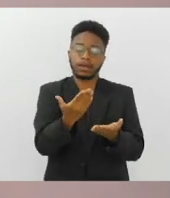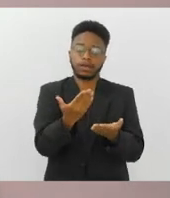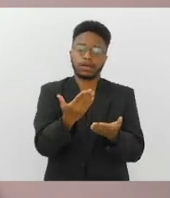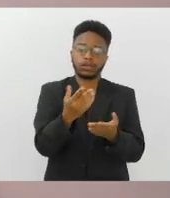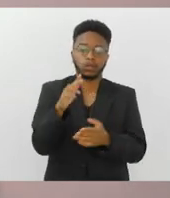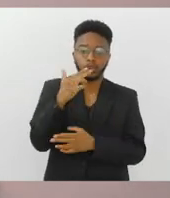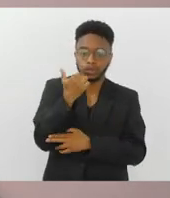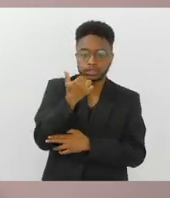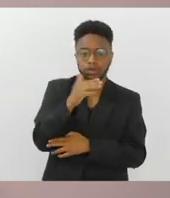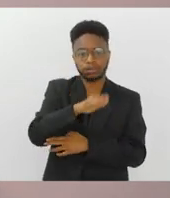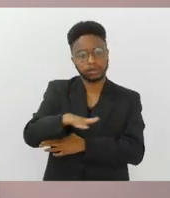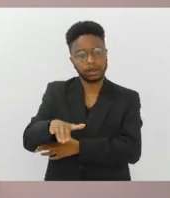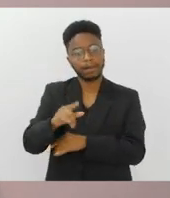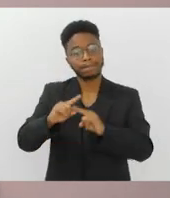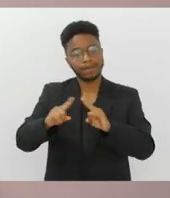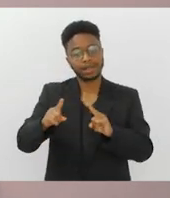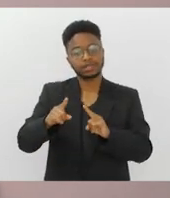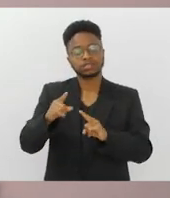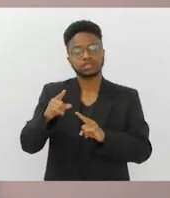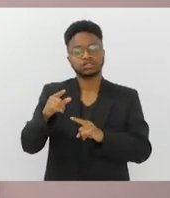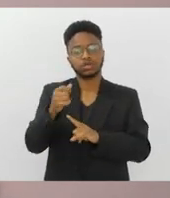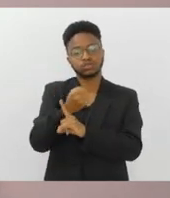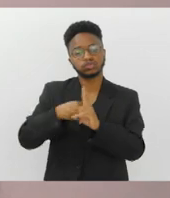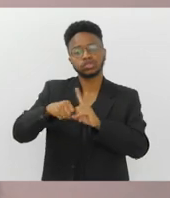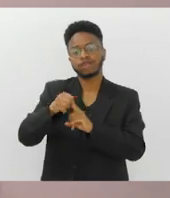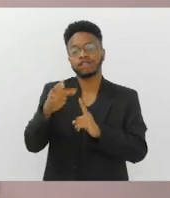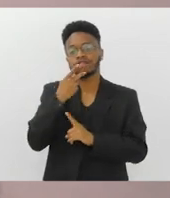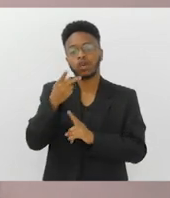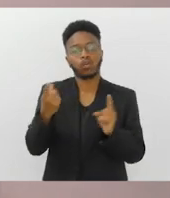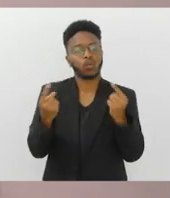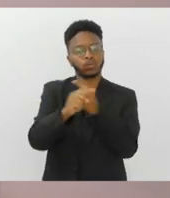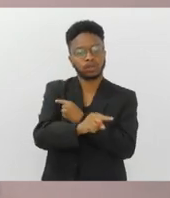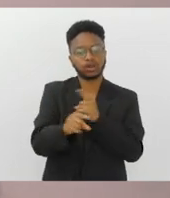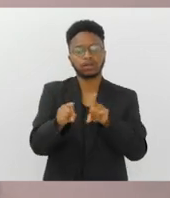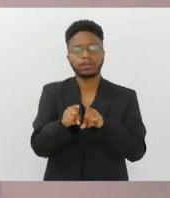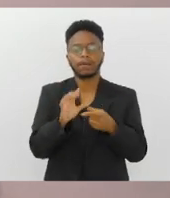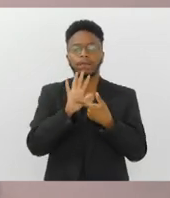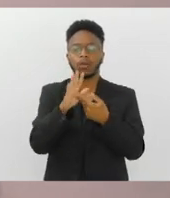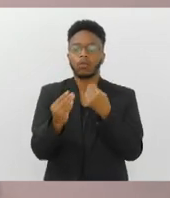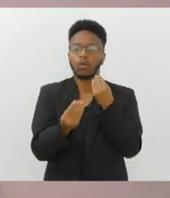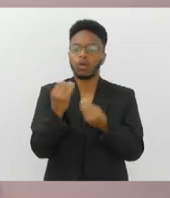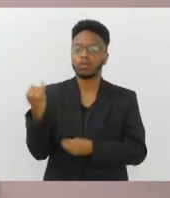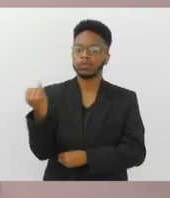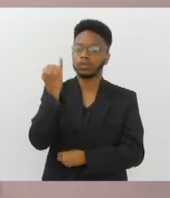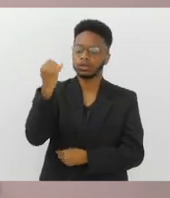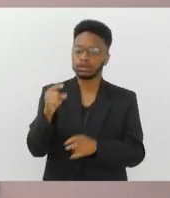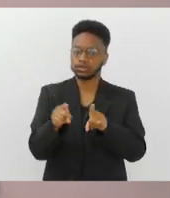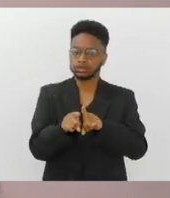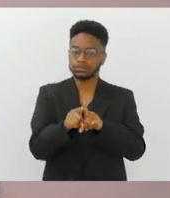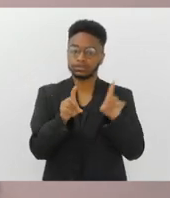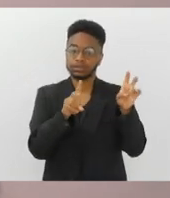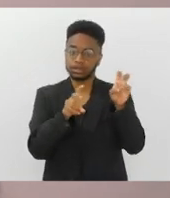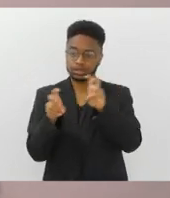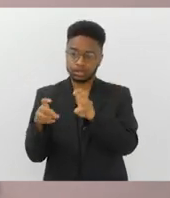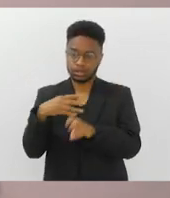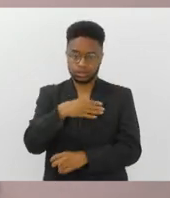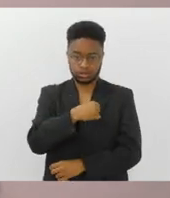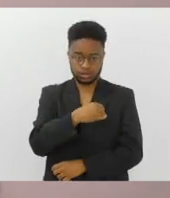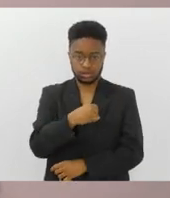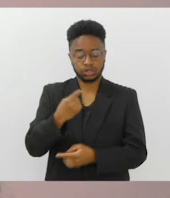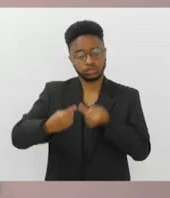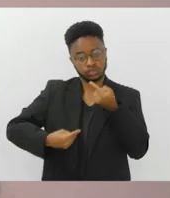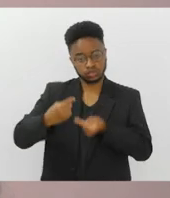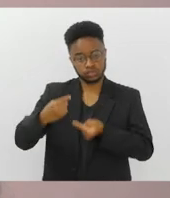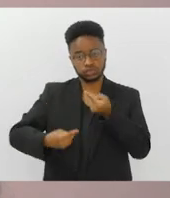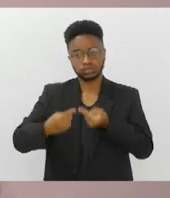culturalmente. Então, isso destaca e ressalta a importância e necessidade desse tema de aleitamento materno ser